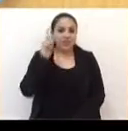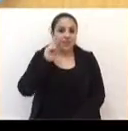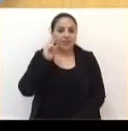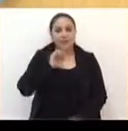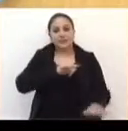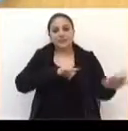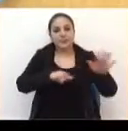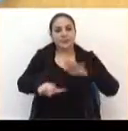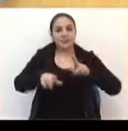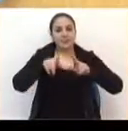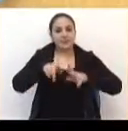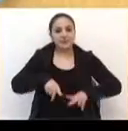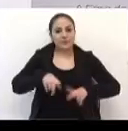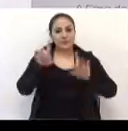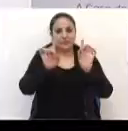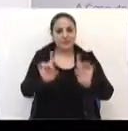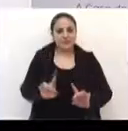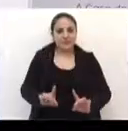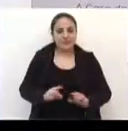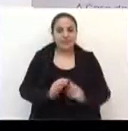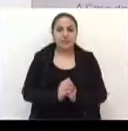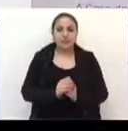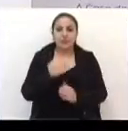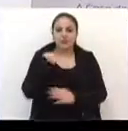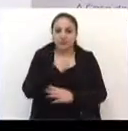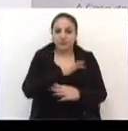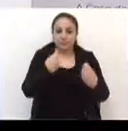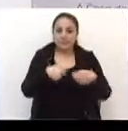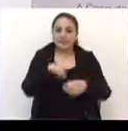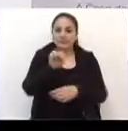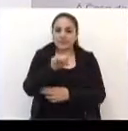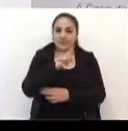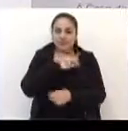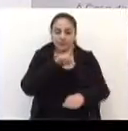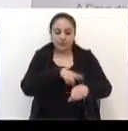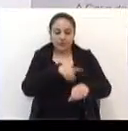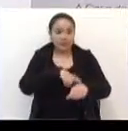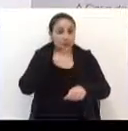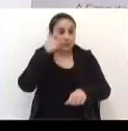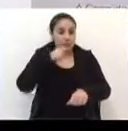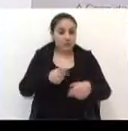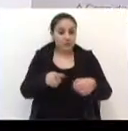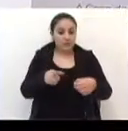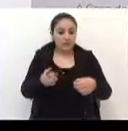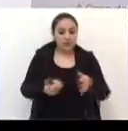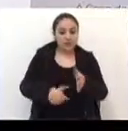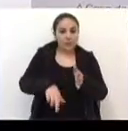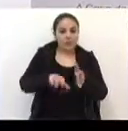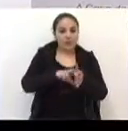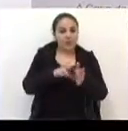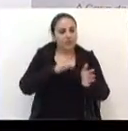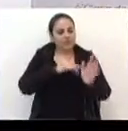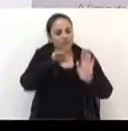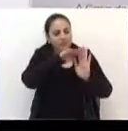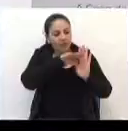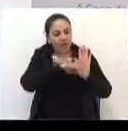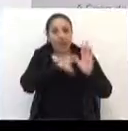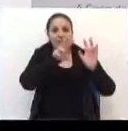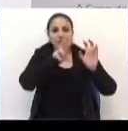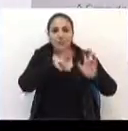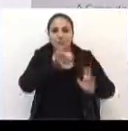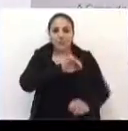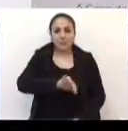da Pessoa com Deficiência. Nós precisamos sim ter um tempo para retomar e pautar alguns temas